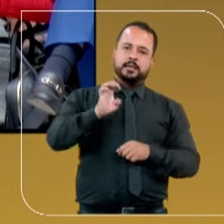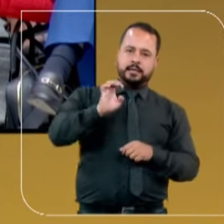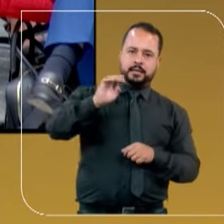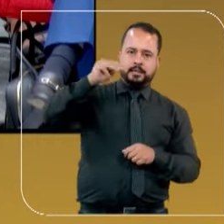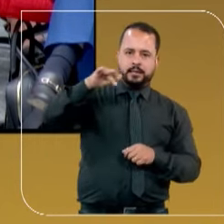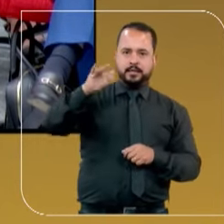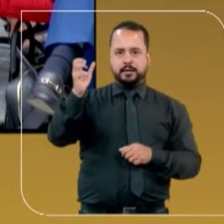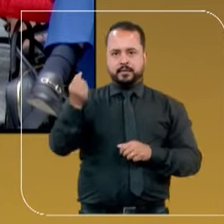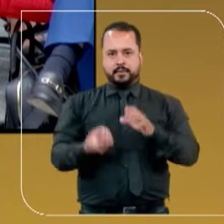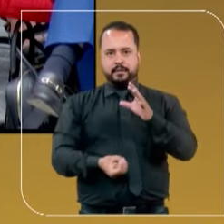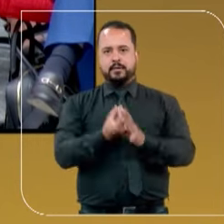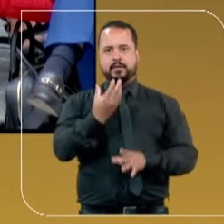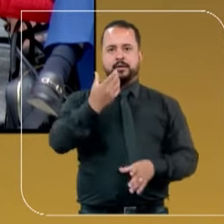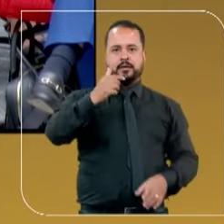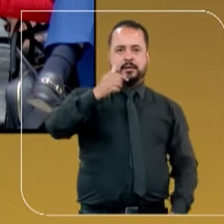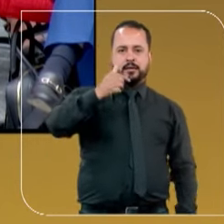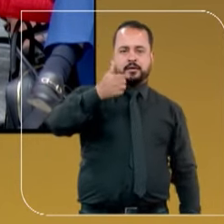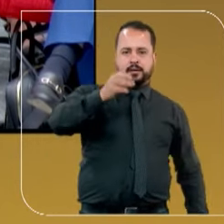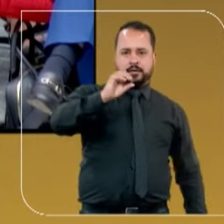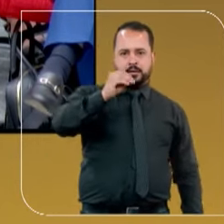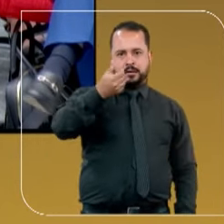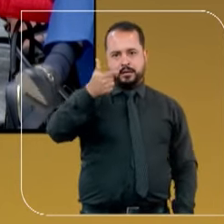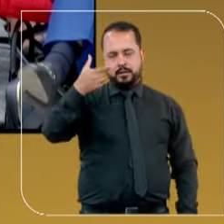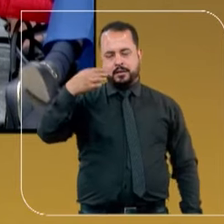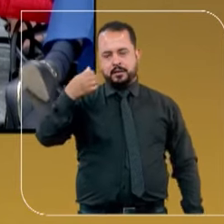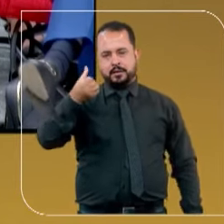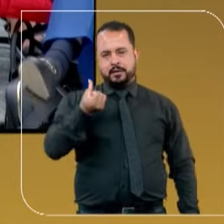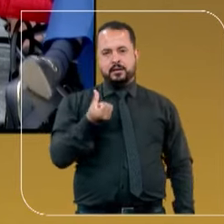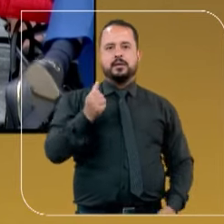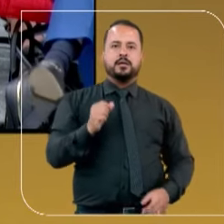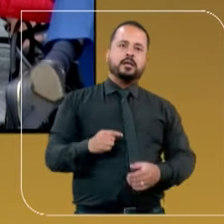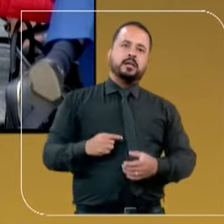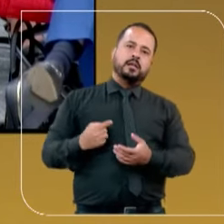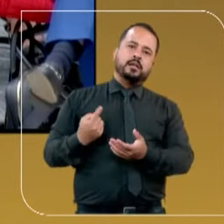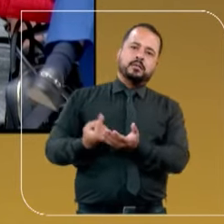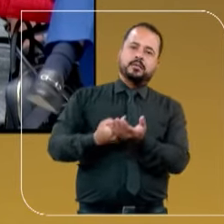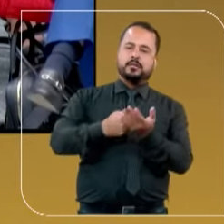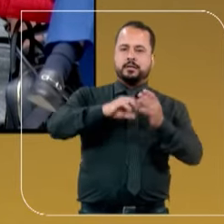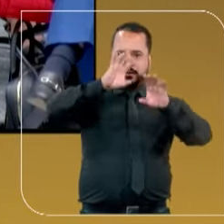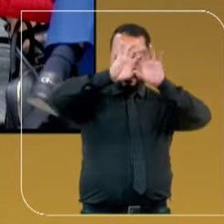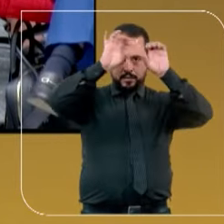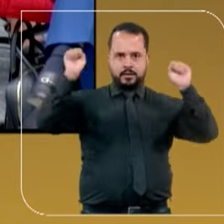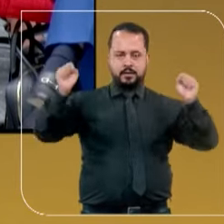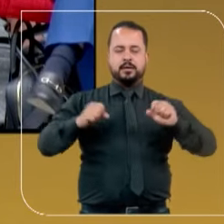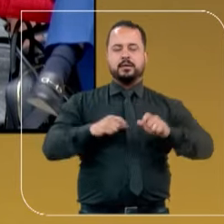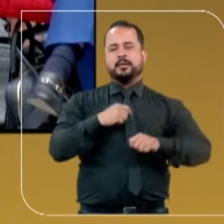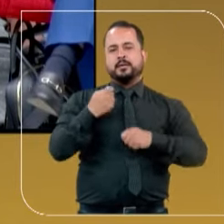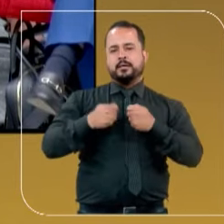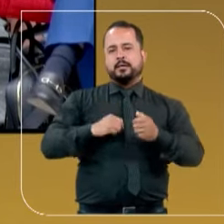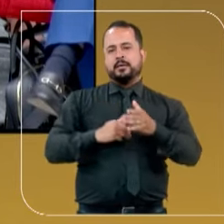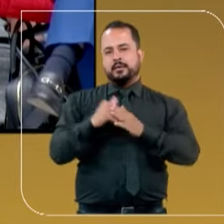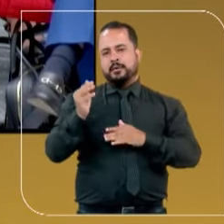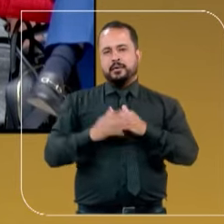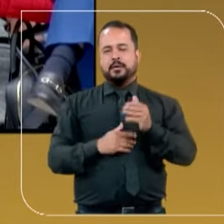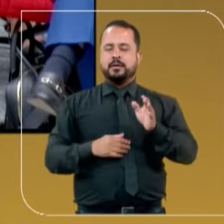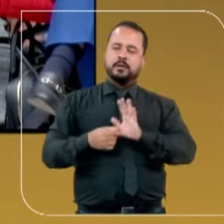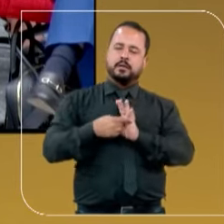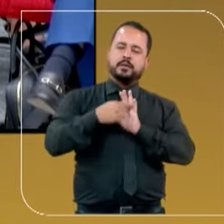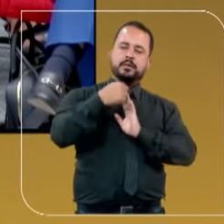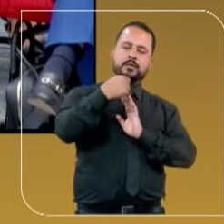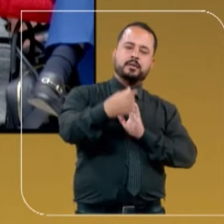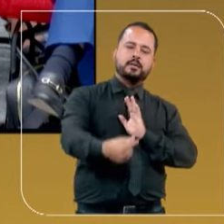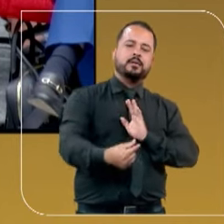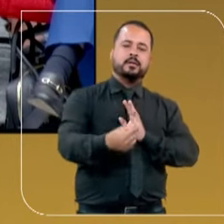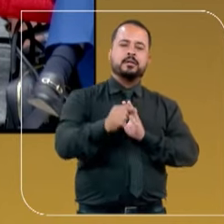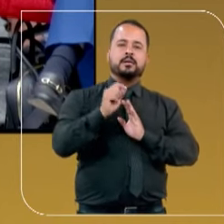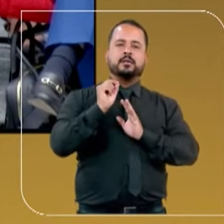novembro de 2006 por meio de uma resolução da nossa Corte e, dentre inúmeras competências, destaco